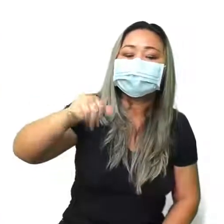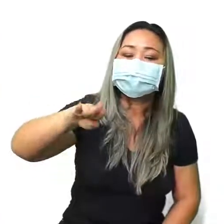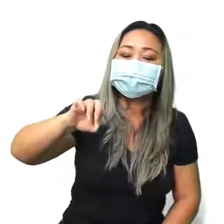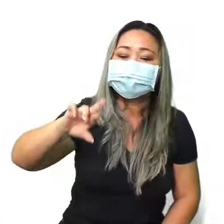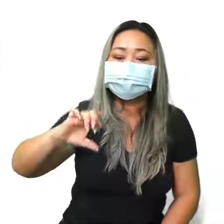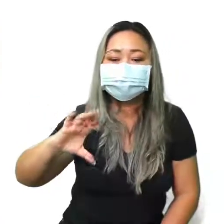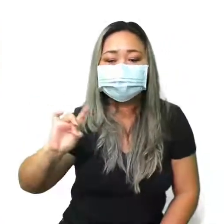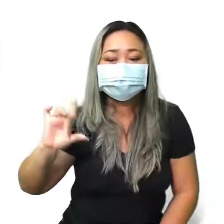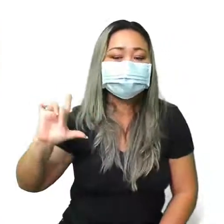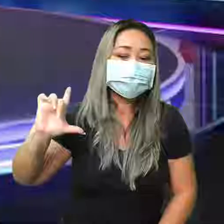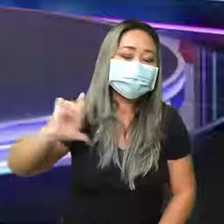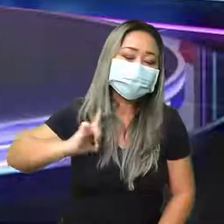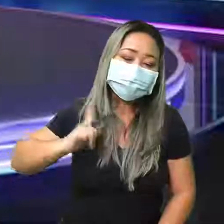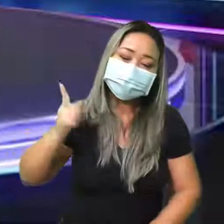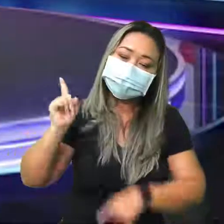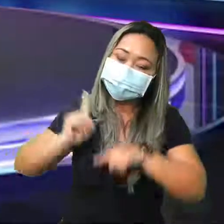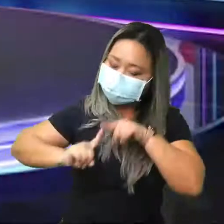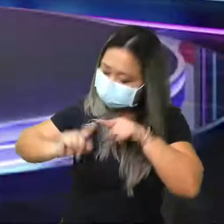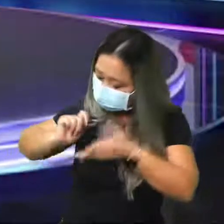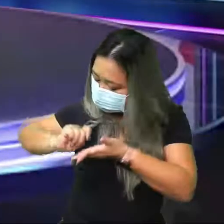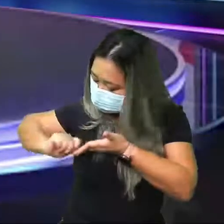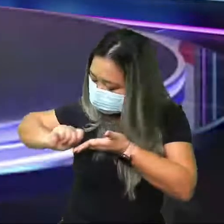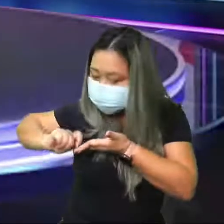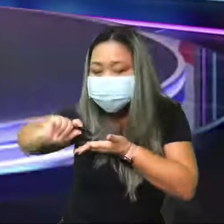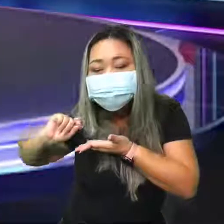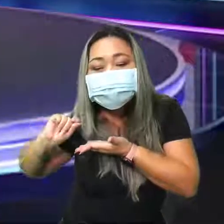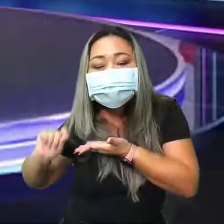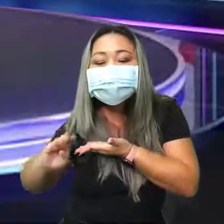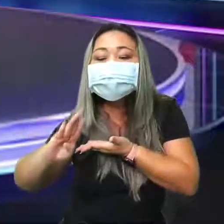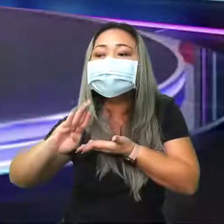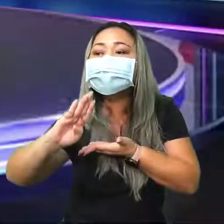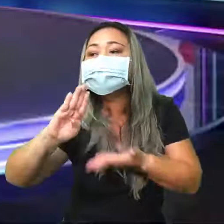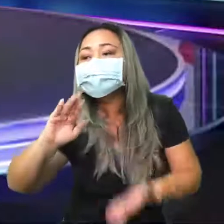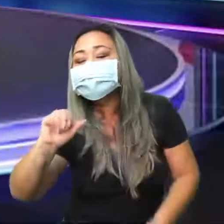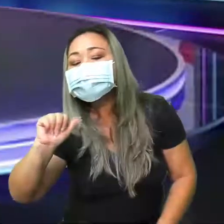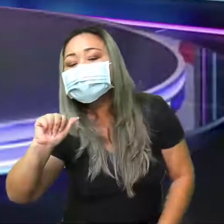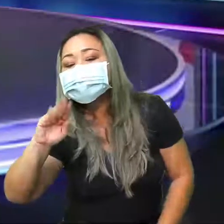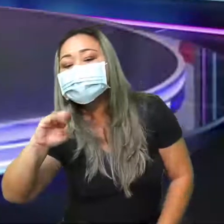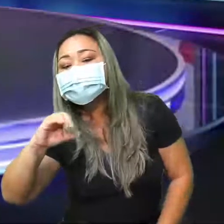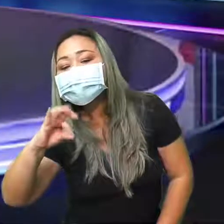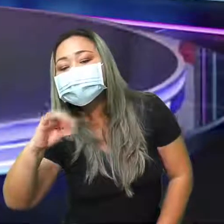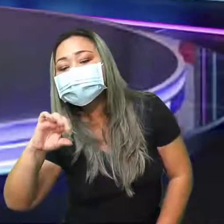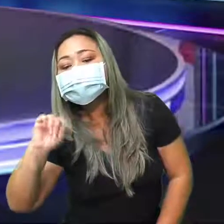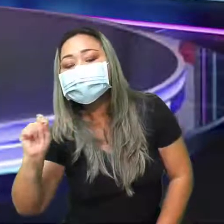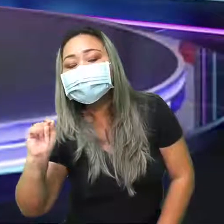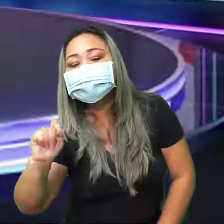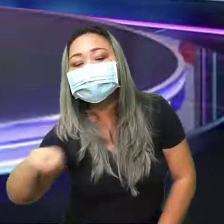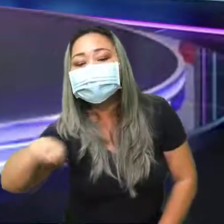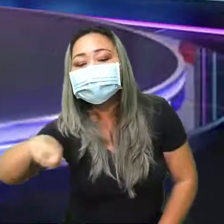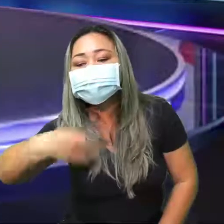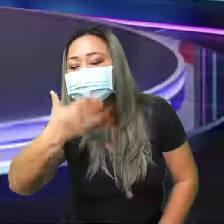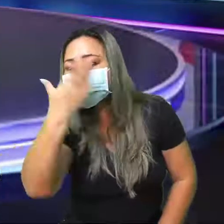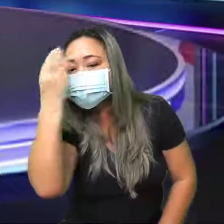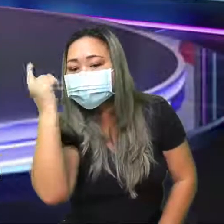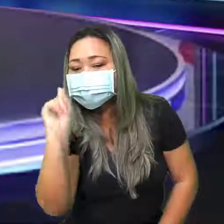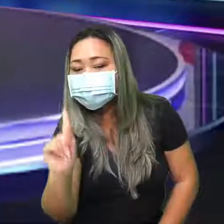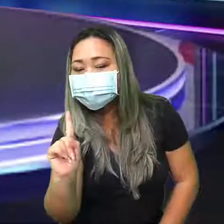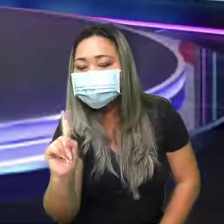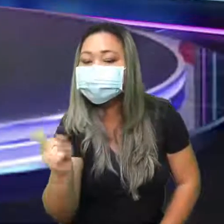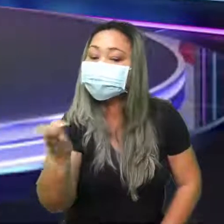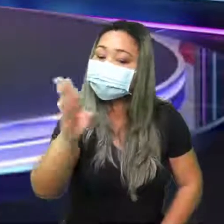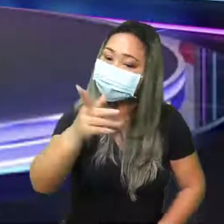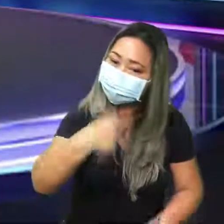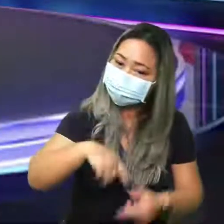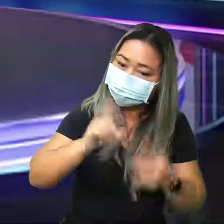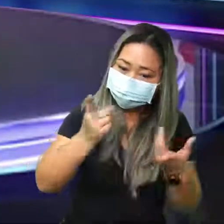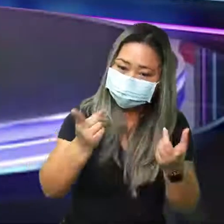ali no seu material o que é esse fatores abióticos para você não esquecer, tá? E aí, os elementos